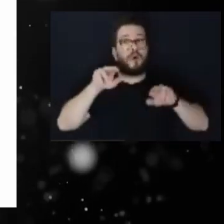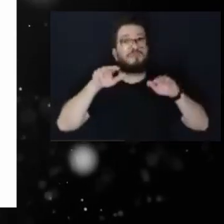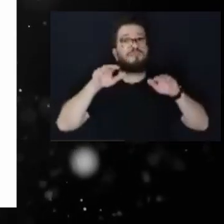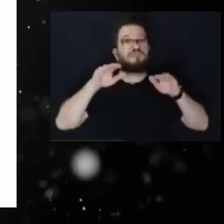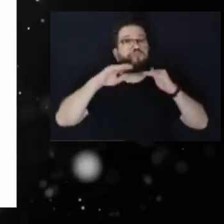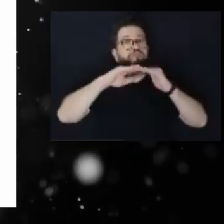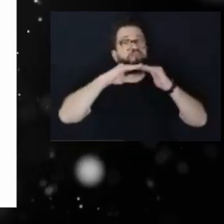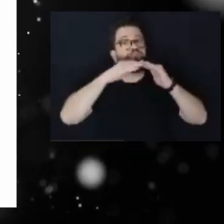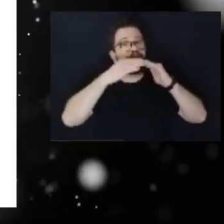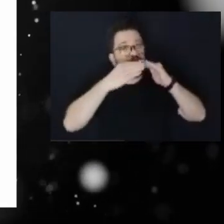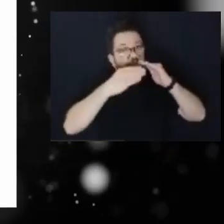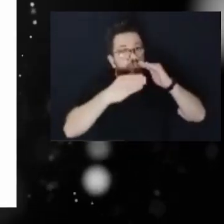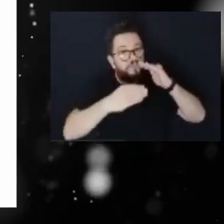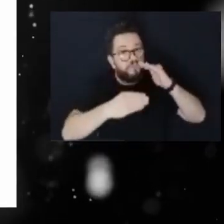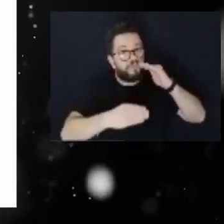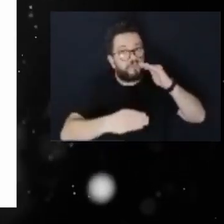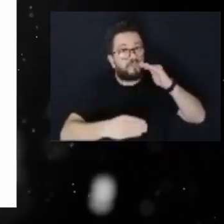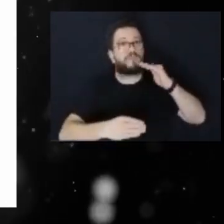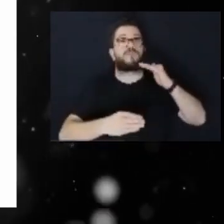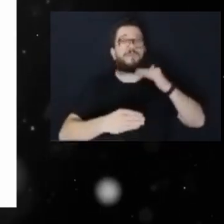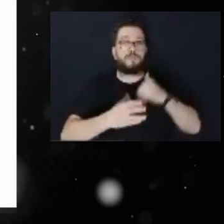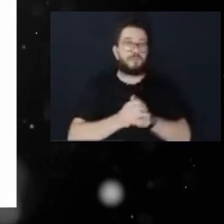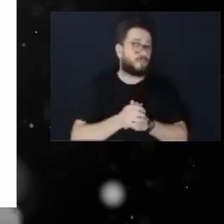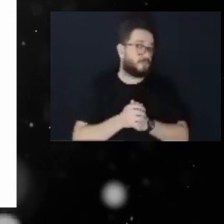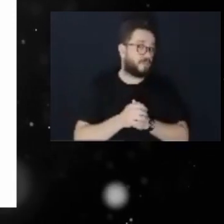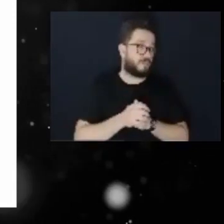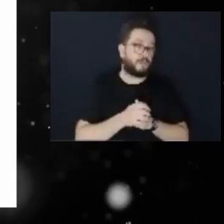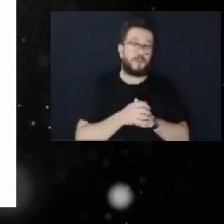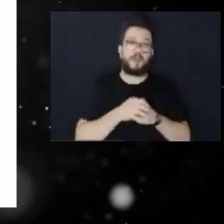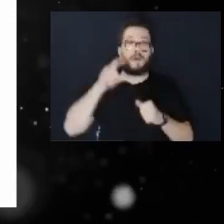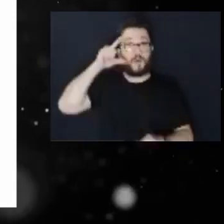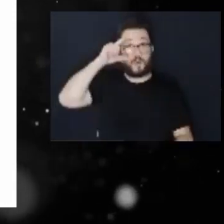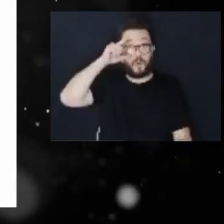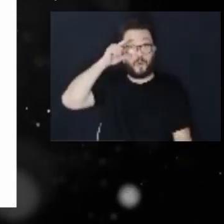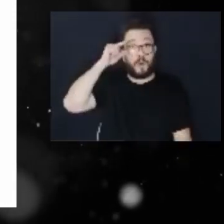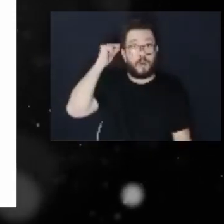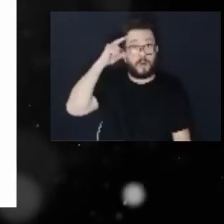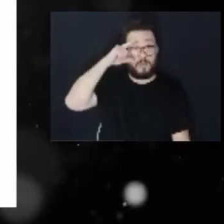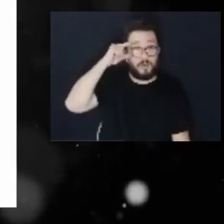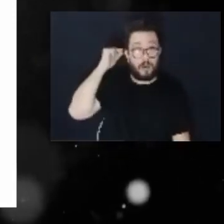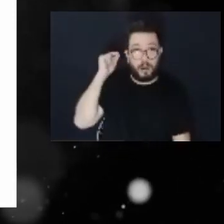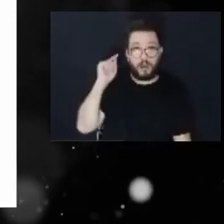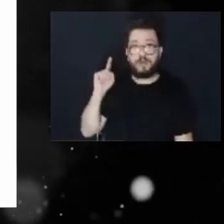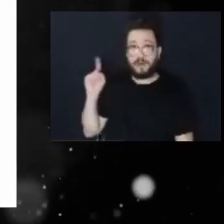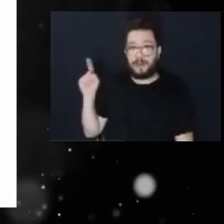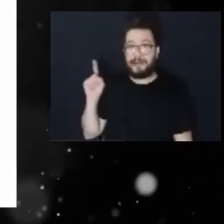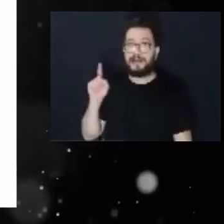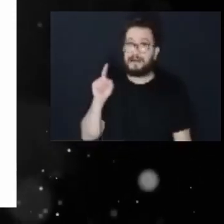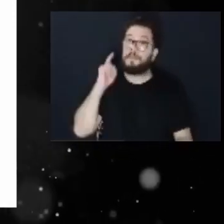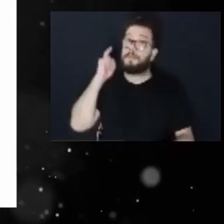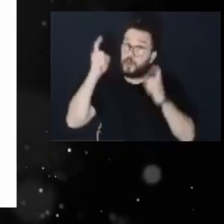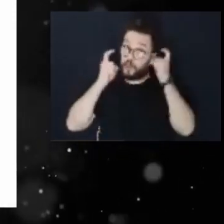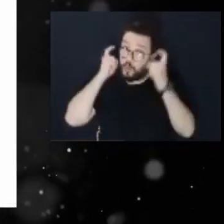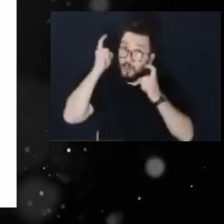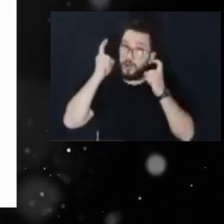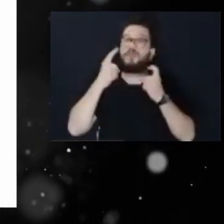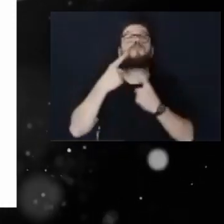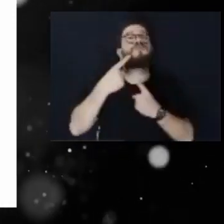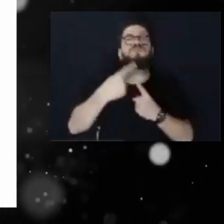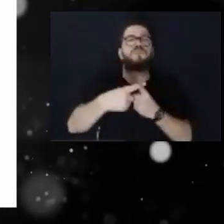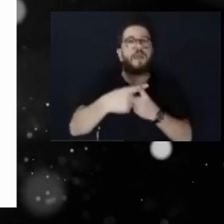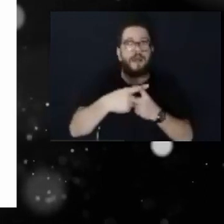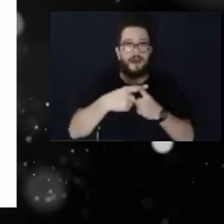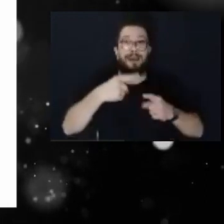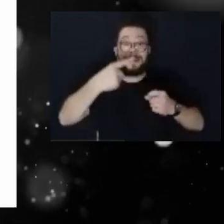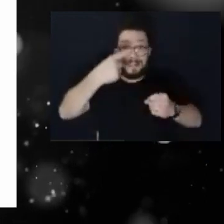Guarapuava, nós temos desde o início do ano um aumento da mobilidade urbana, isso é preocupante, né? Embora